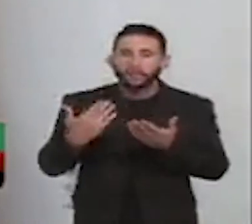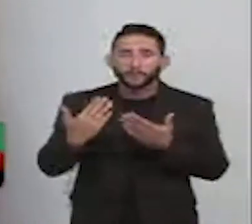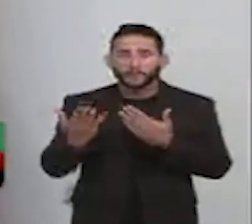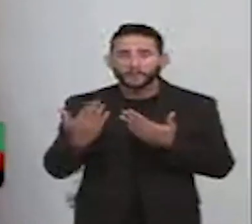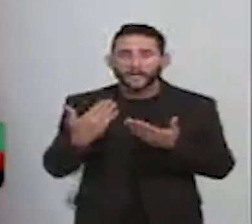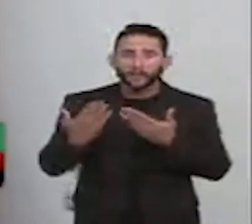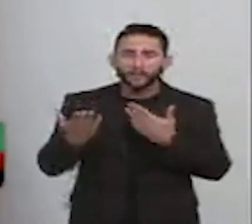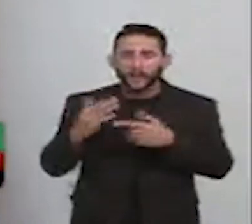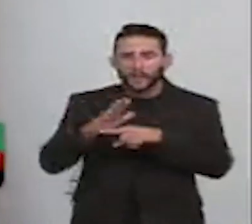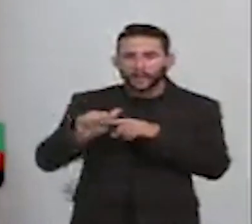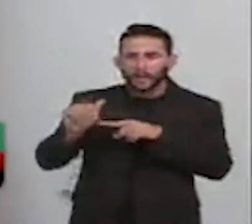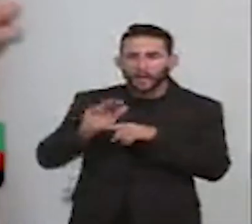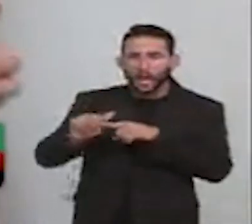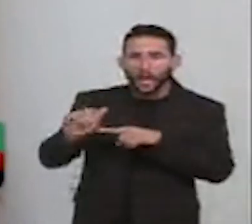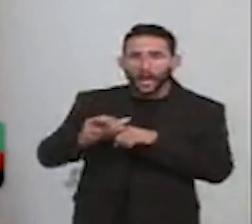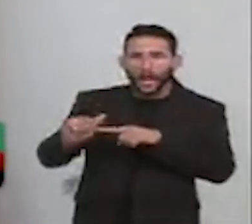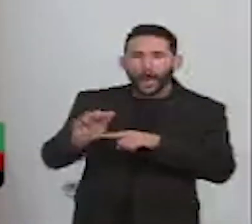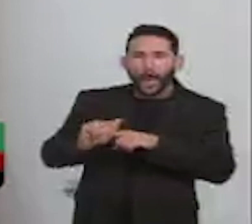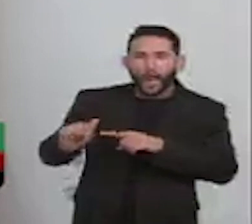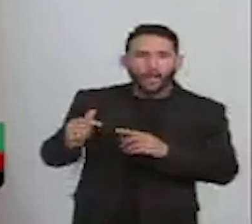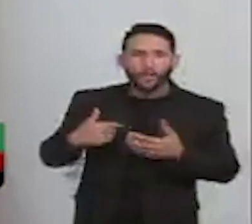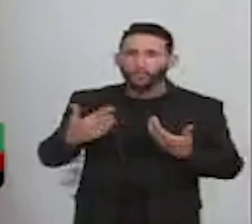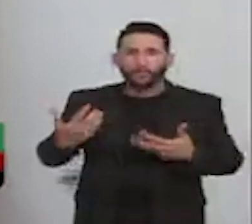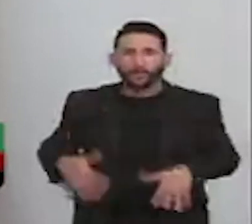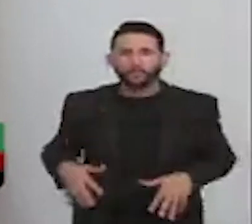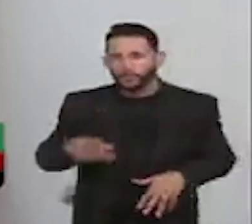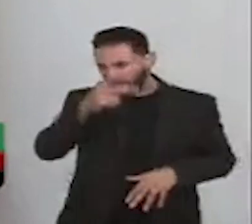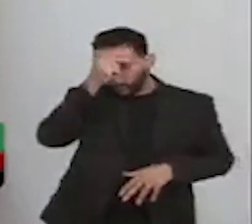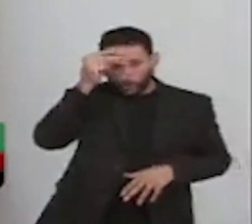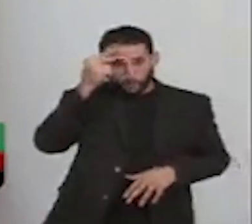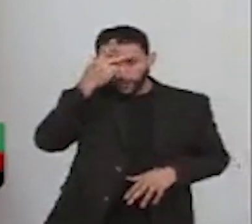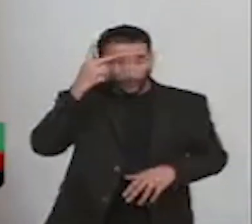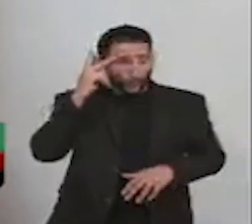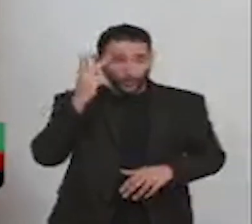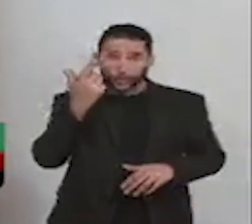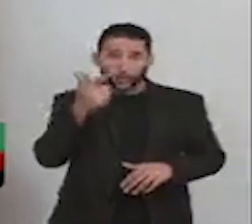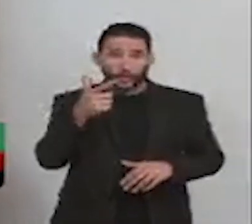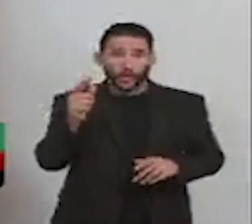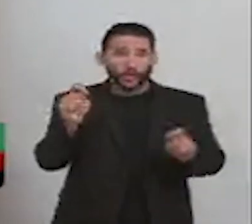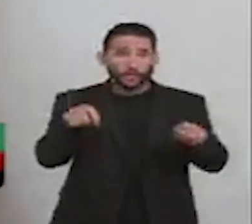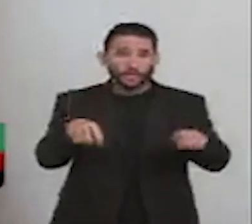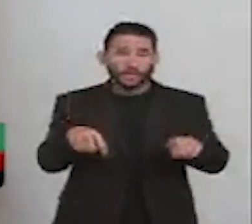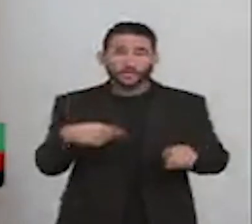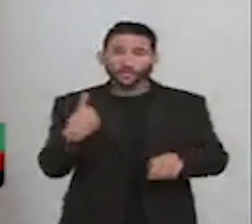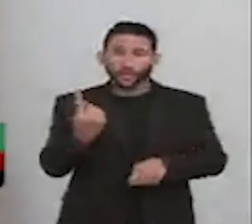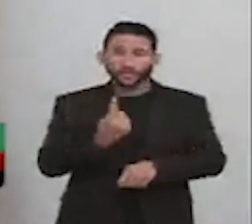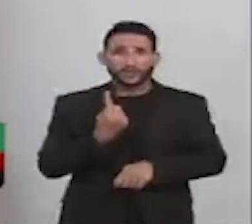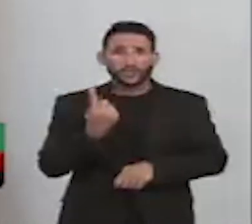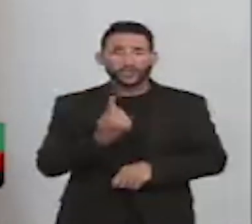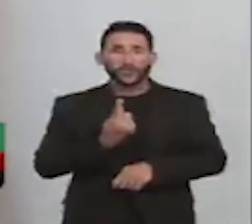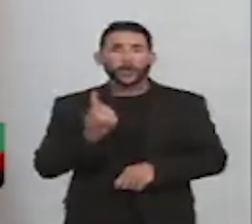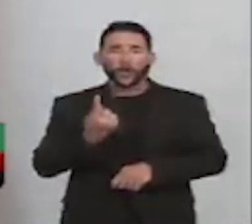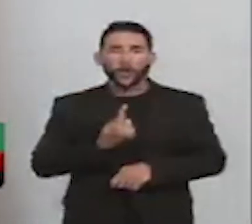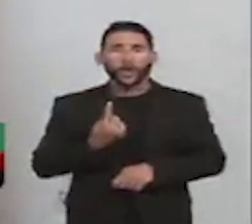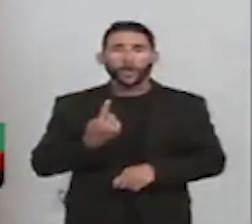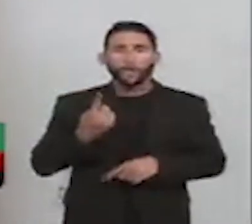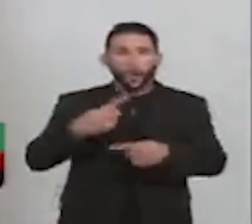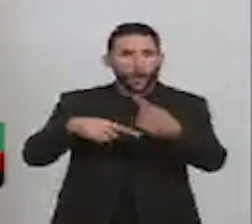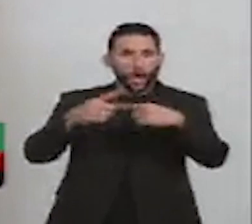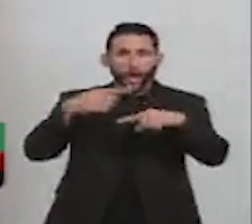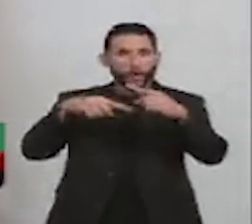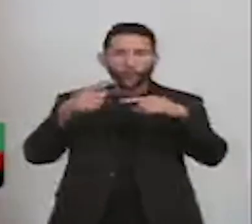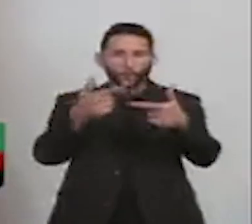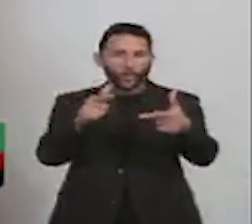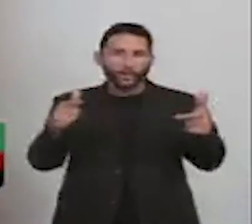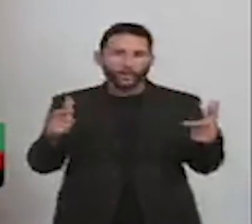daí? Covardia, traíra. Pessoas que não têm capacidade de crescer só. Quer derrubar o próximo para poder chegar a algum